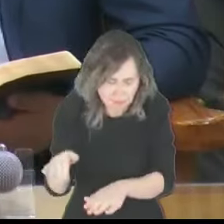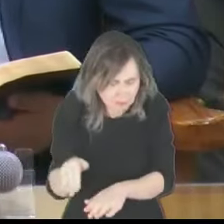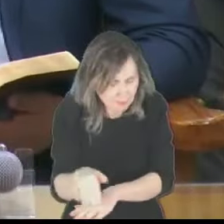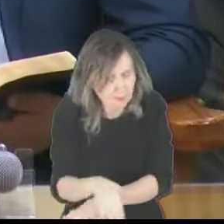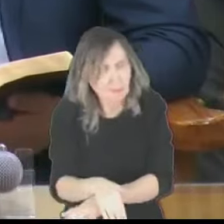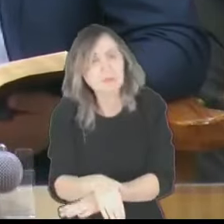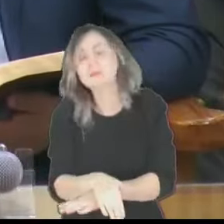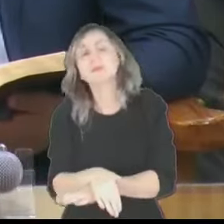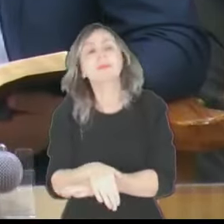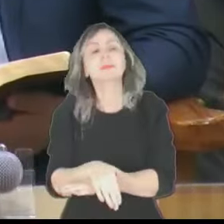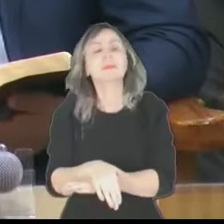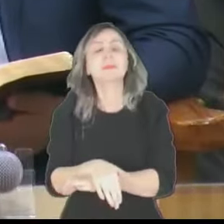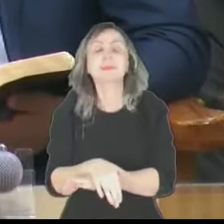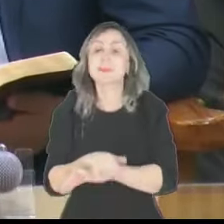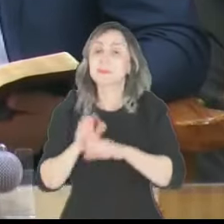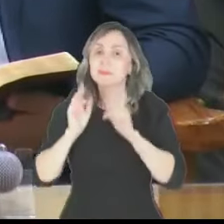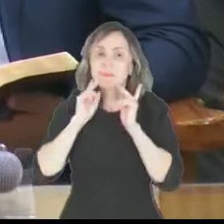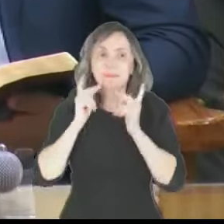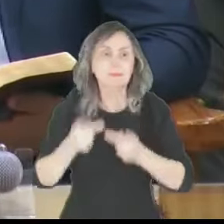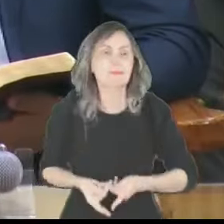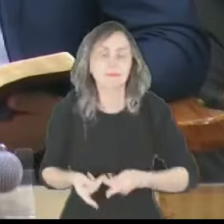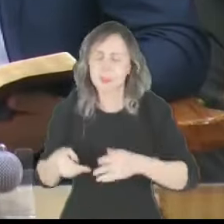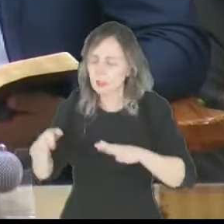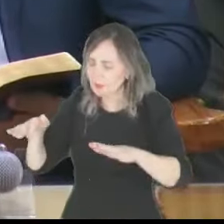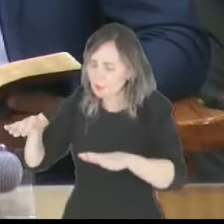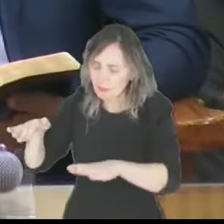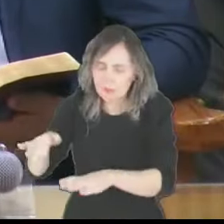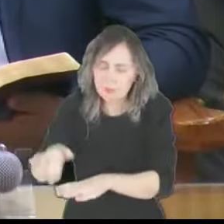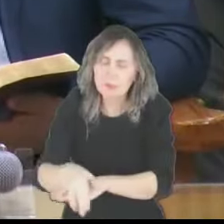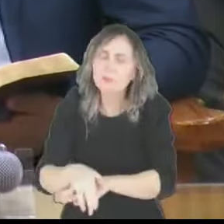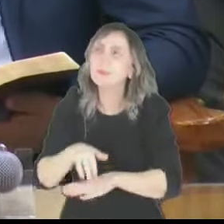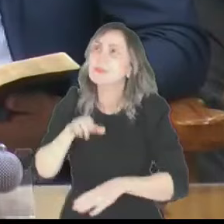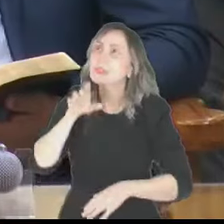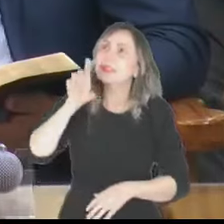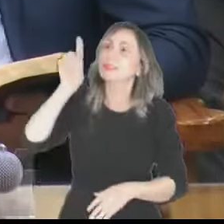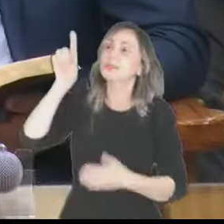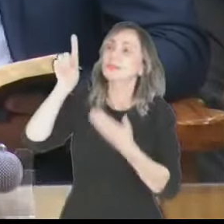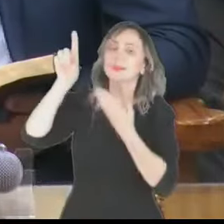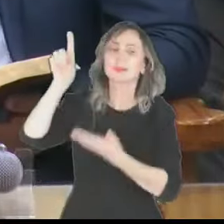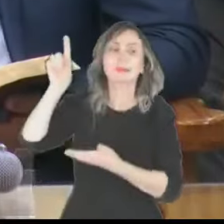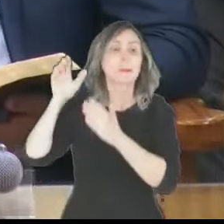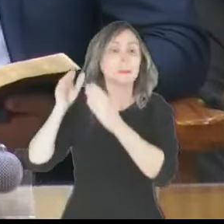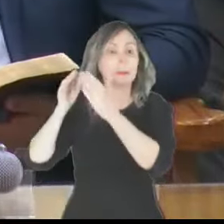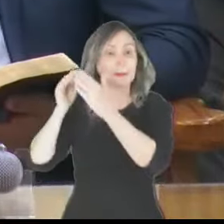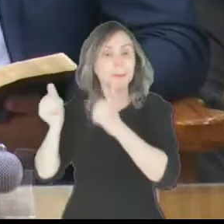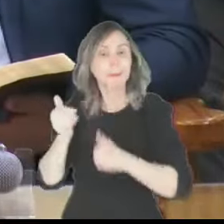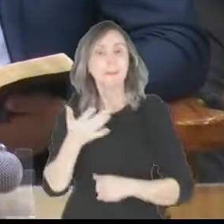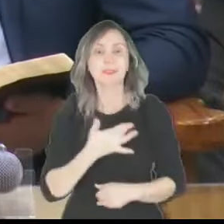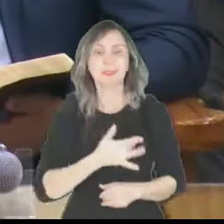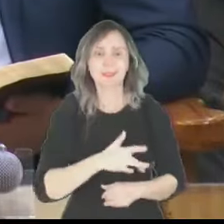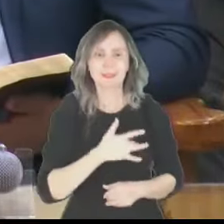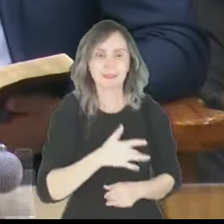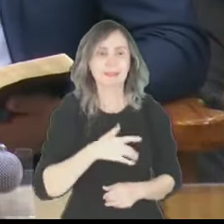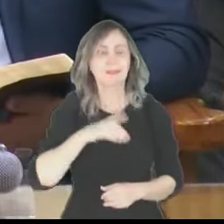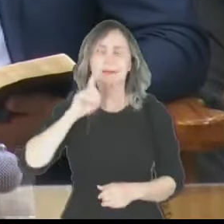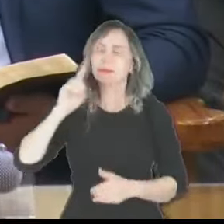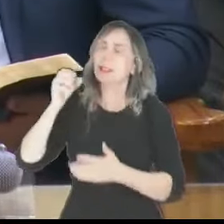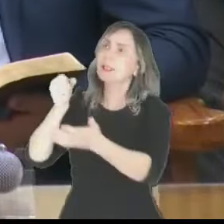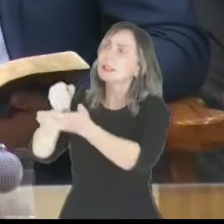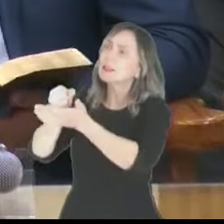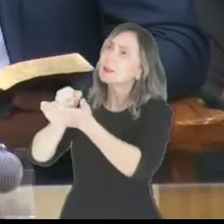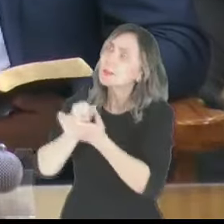natureza humana se curvar diante de Deus, se humilhar diante de Deus, pedir a misericórdia de Deus, o socorro de